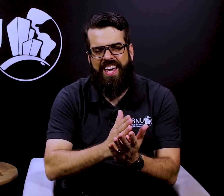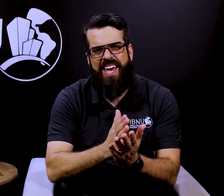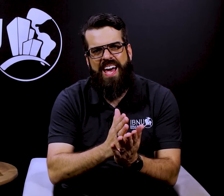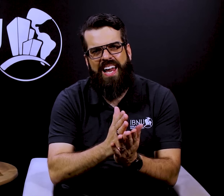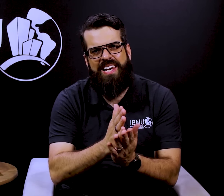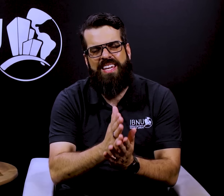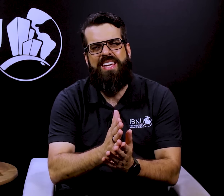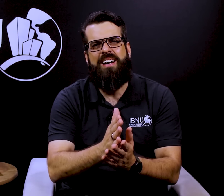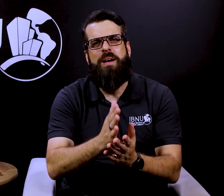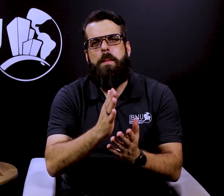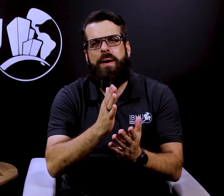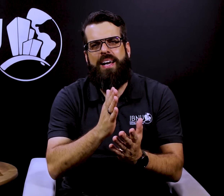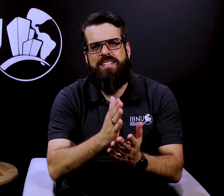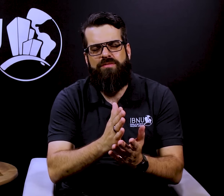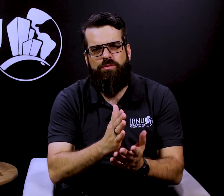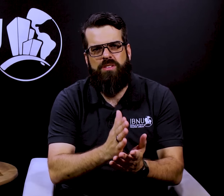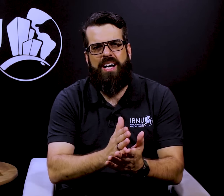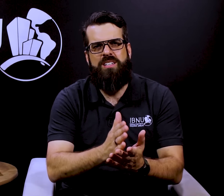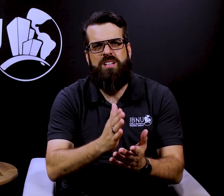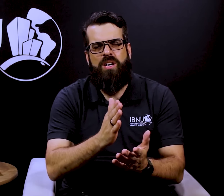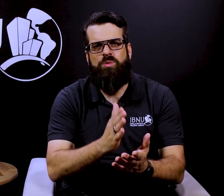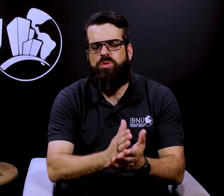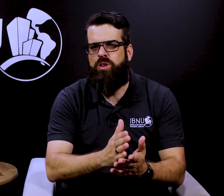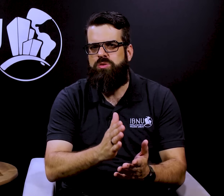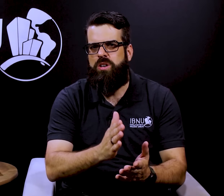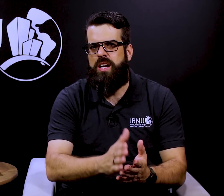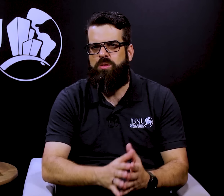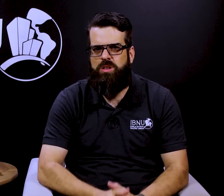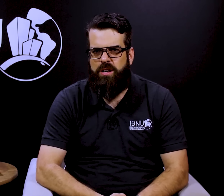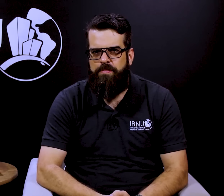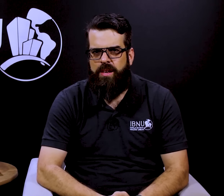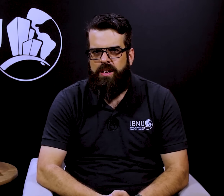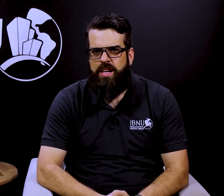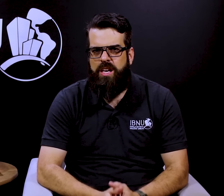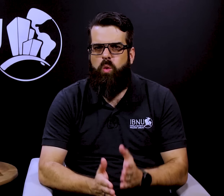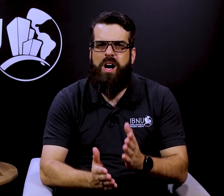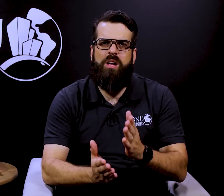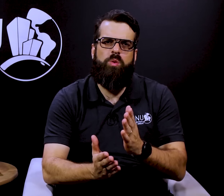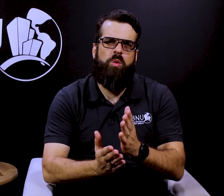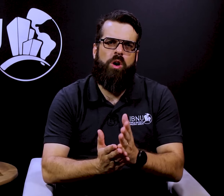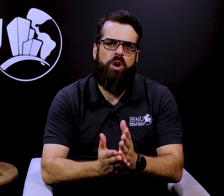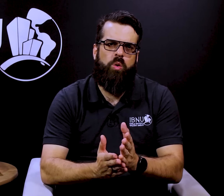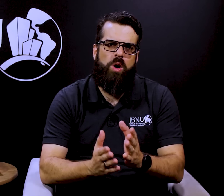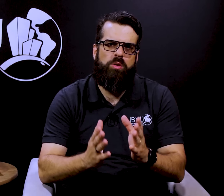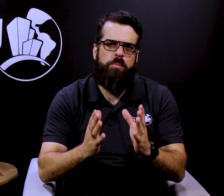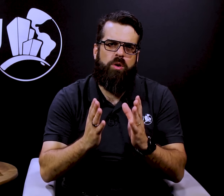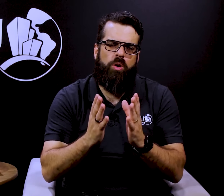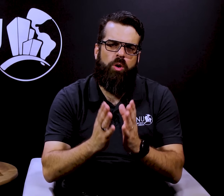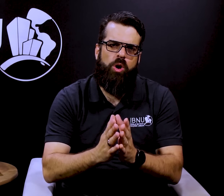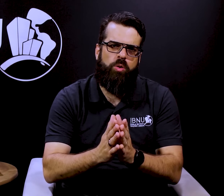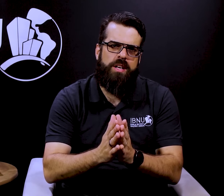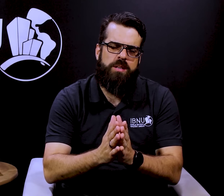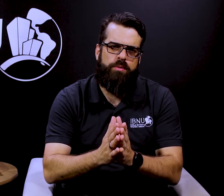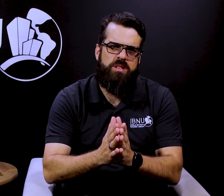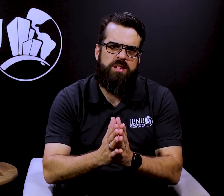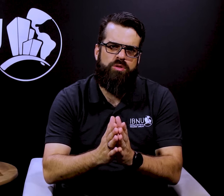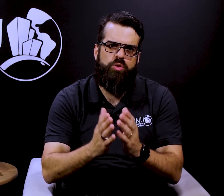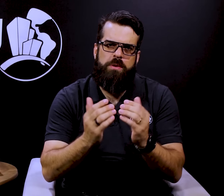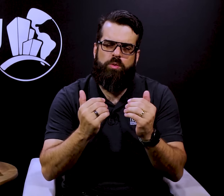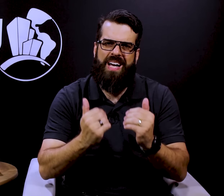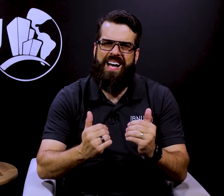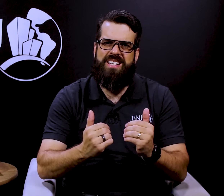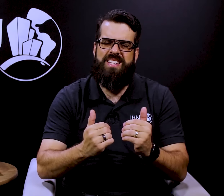nos realinha para essa vontade do nosso Criador. E quando eu oro, quando eu me coloco nessa